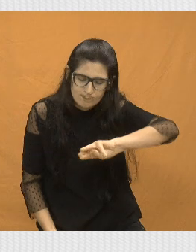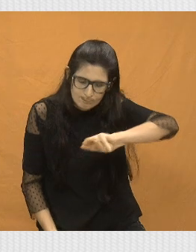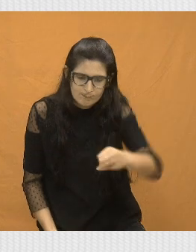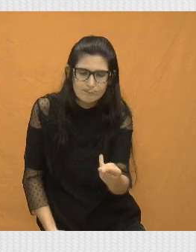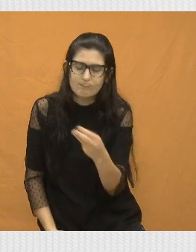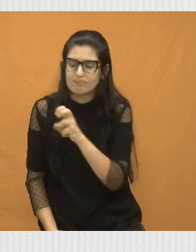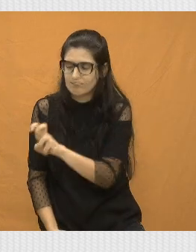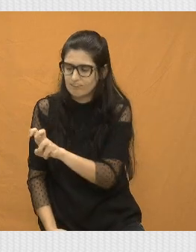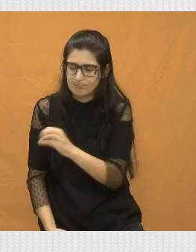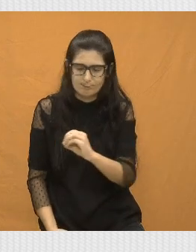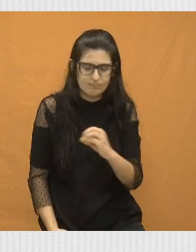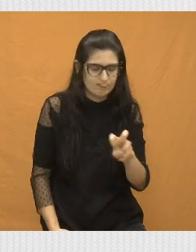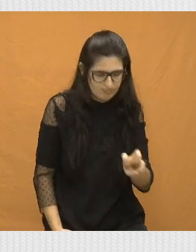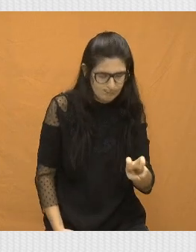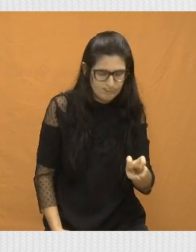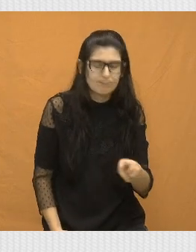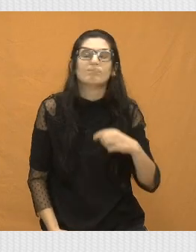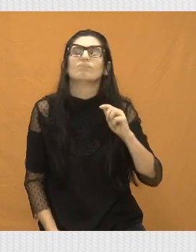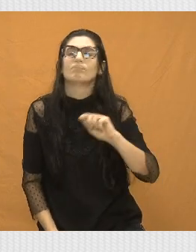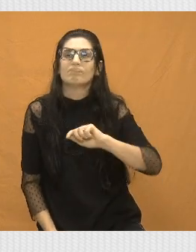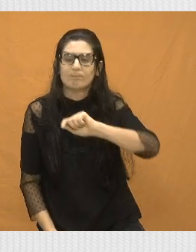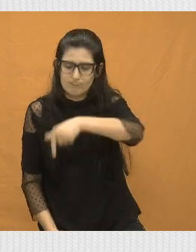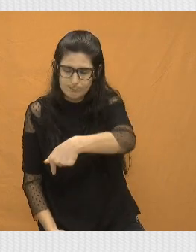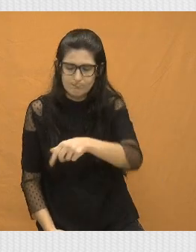ordem de 71%